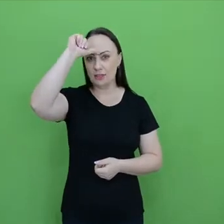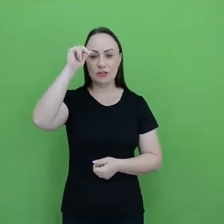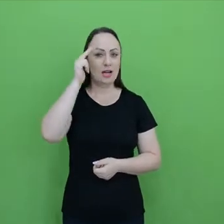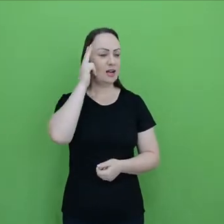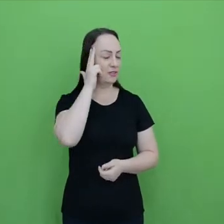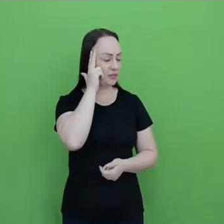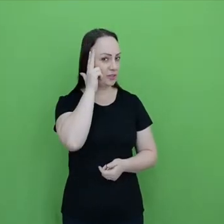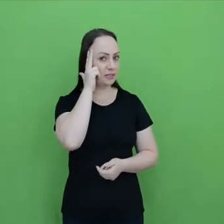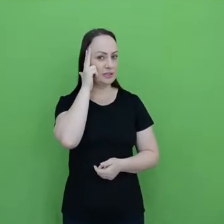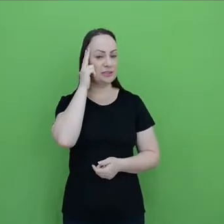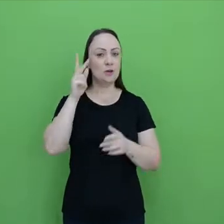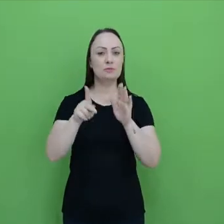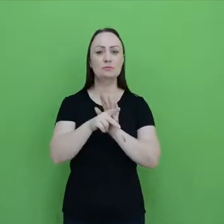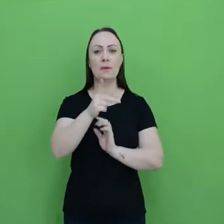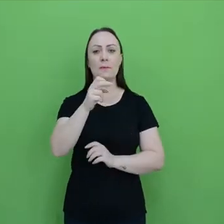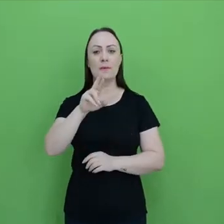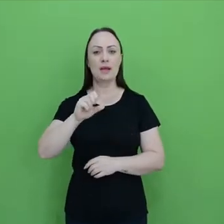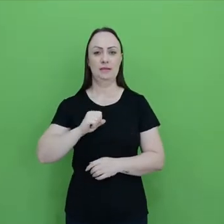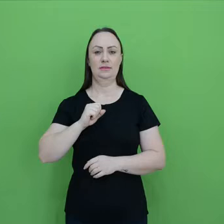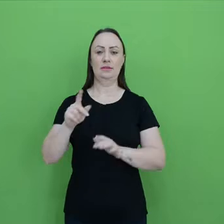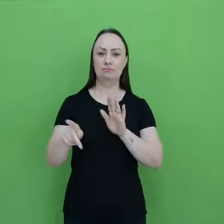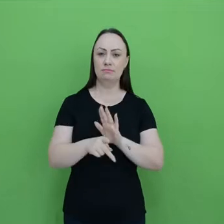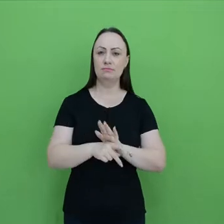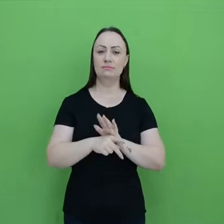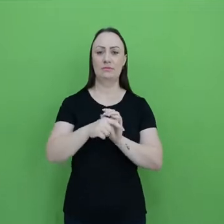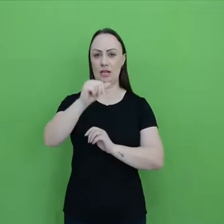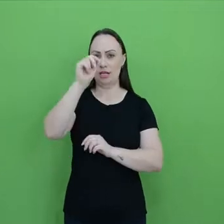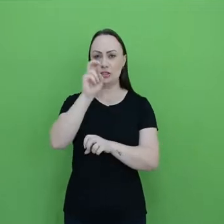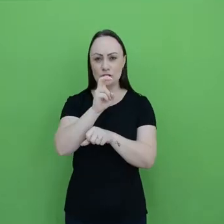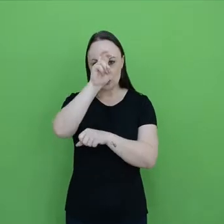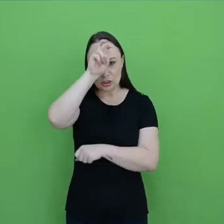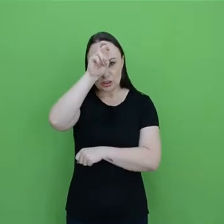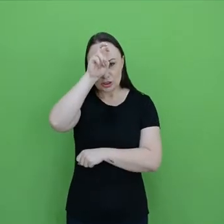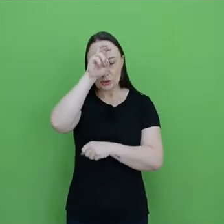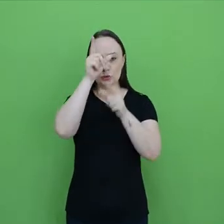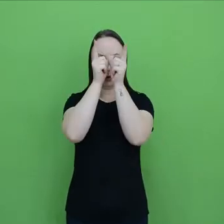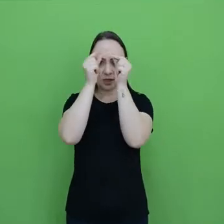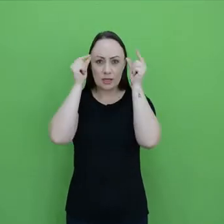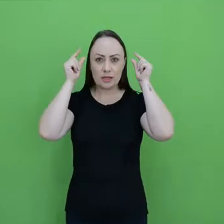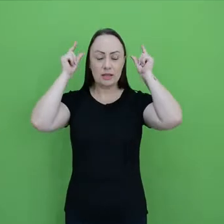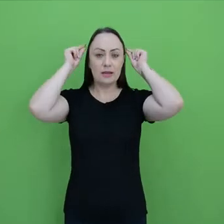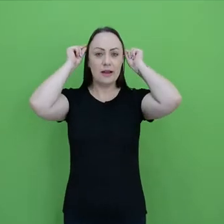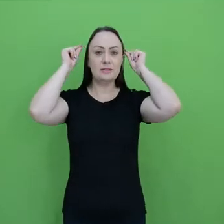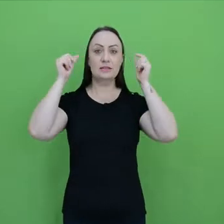Índia, Afeganistão, Pérsia, Romênia, Egito,